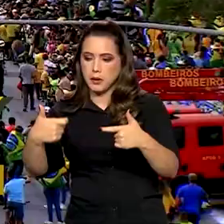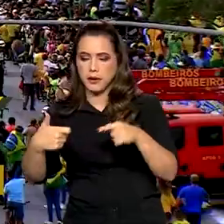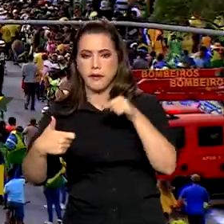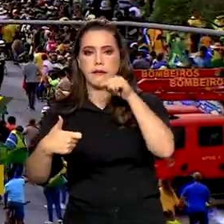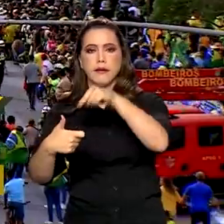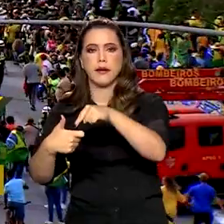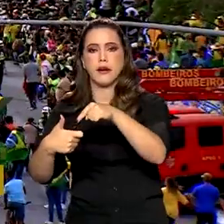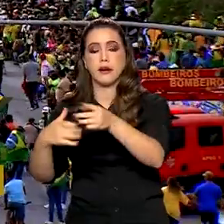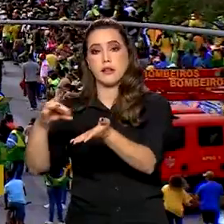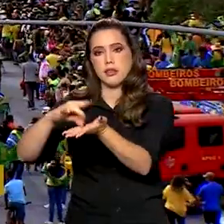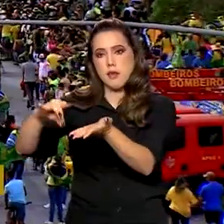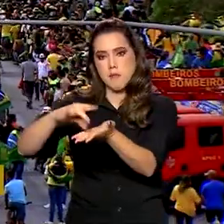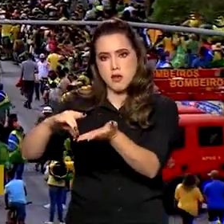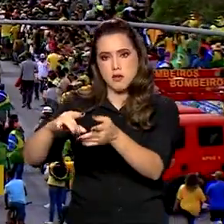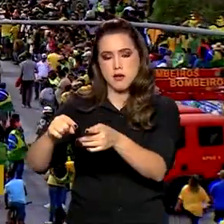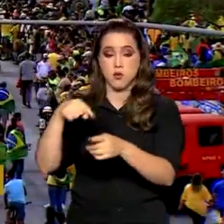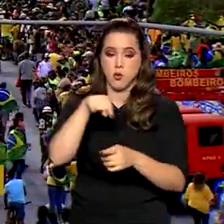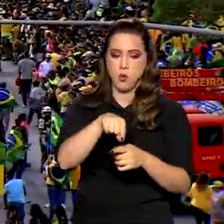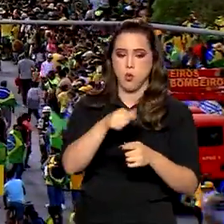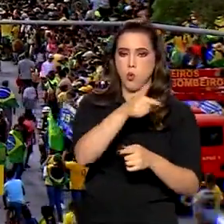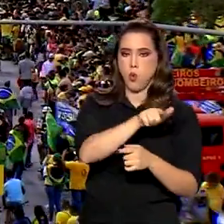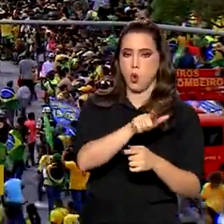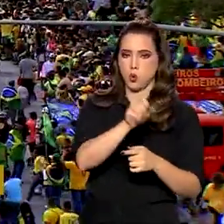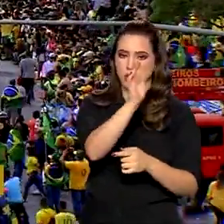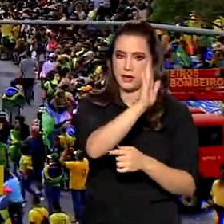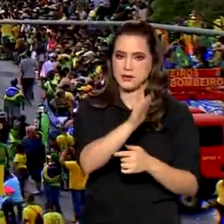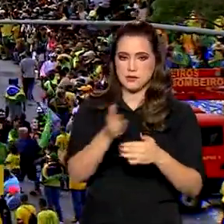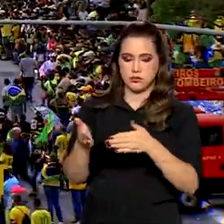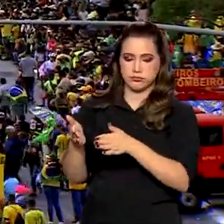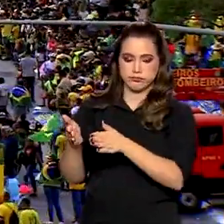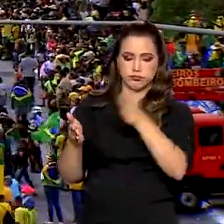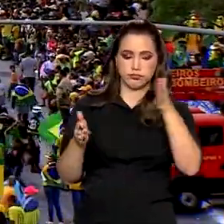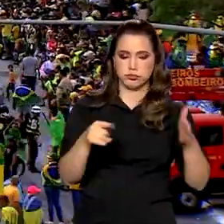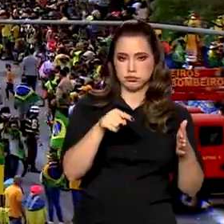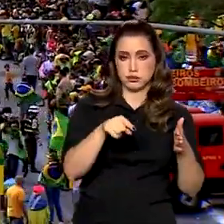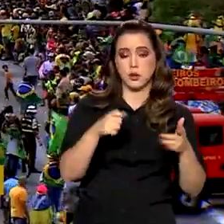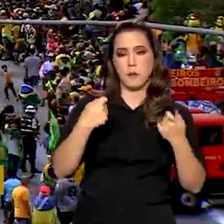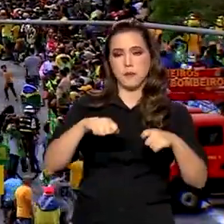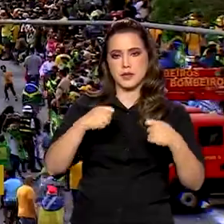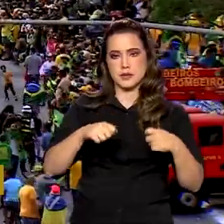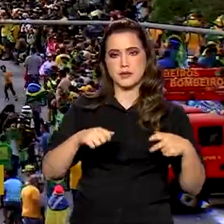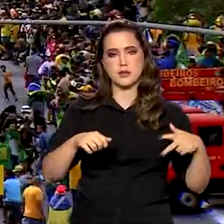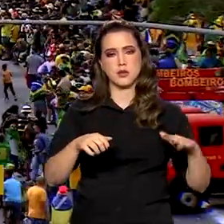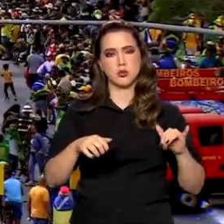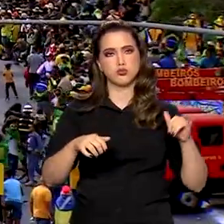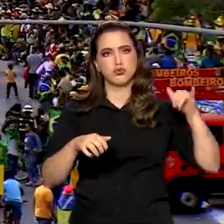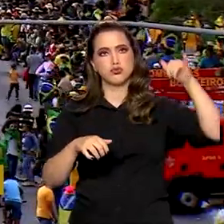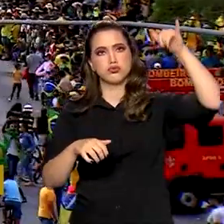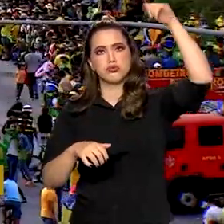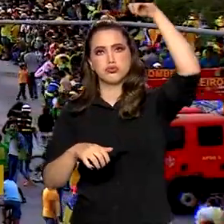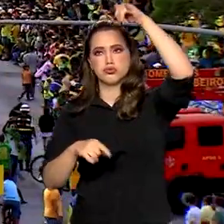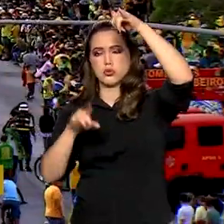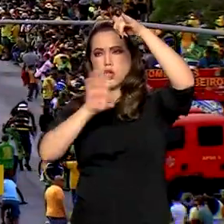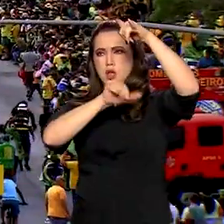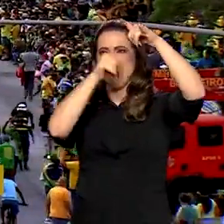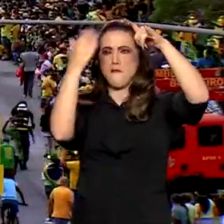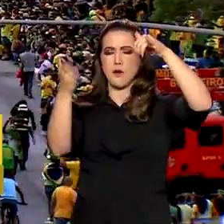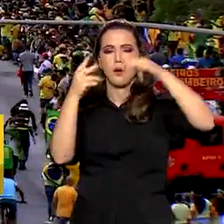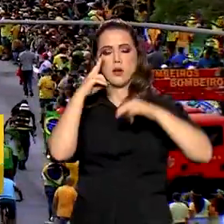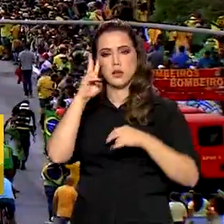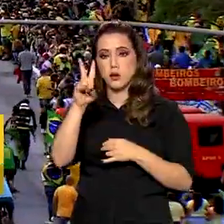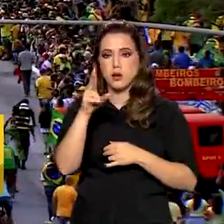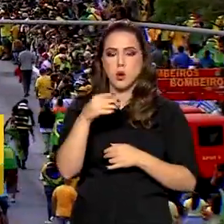nós veremos no desfile, essas tropas, elas estarão numa outra frente de combate, né? Então são